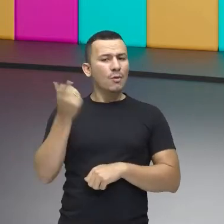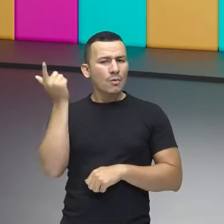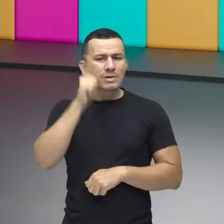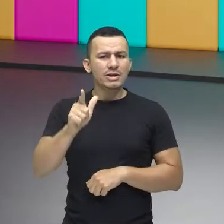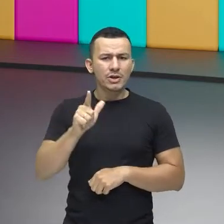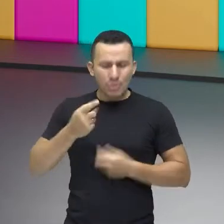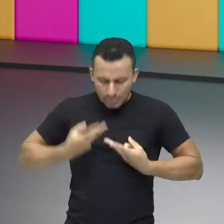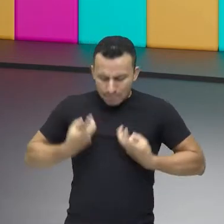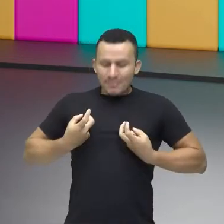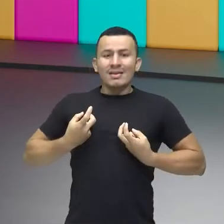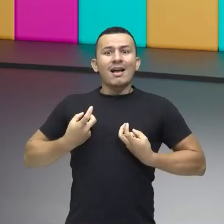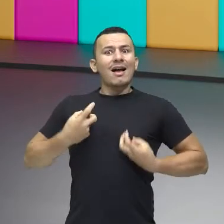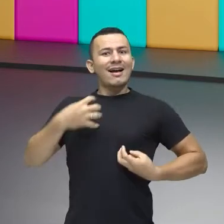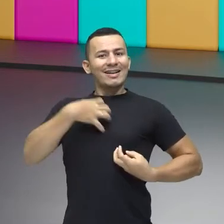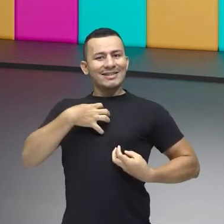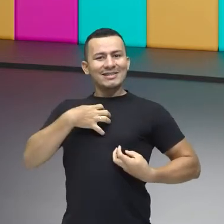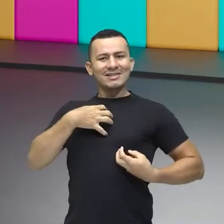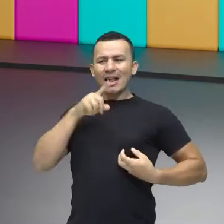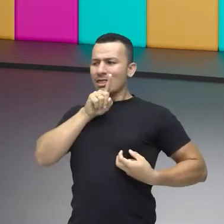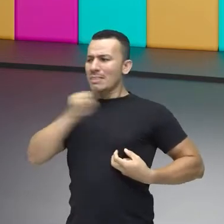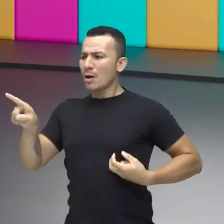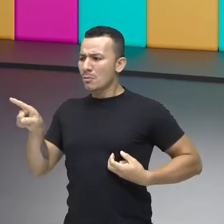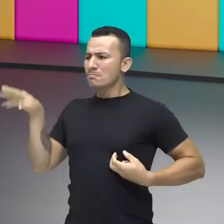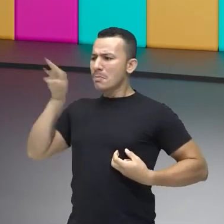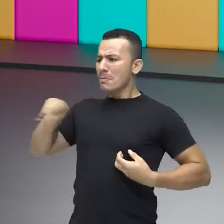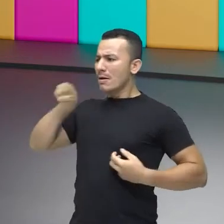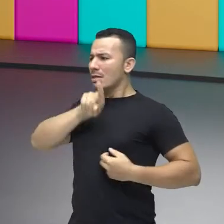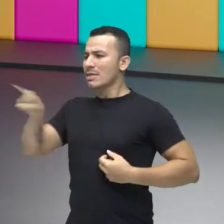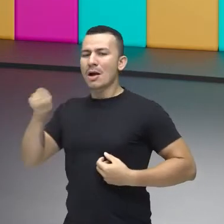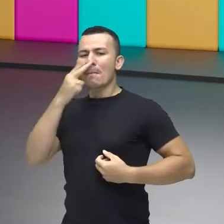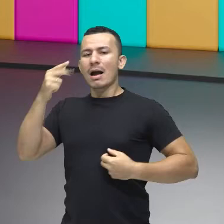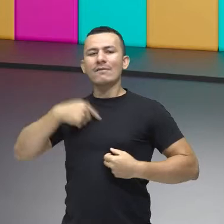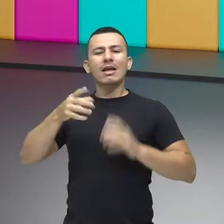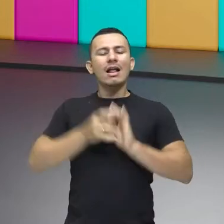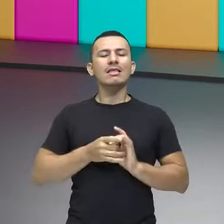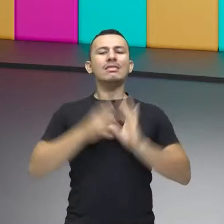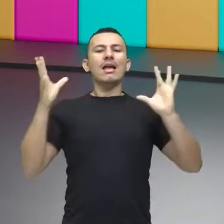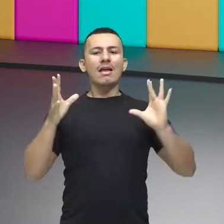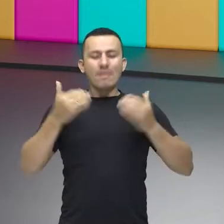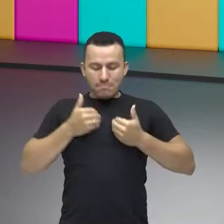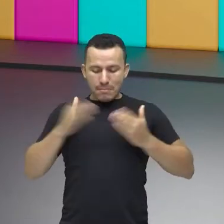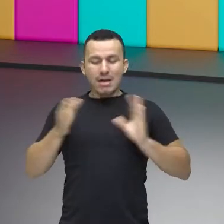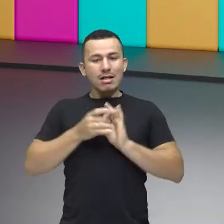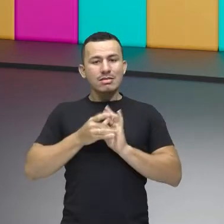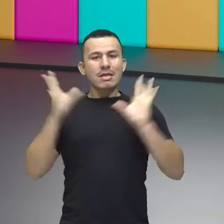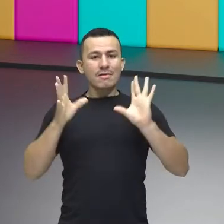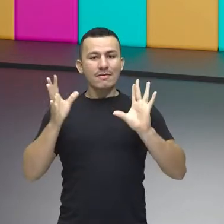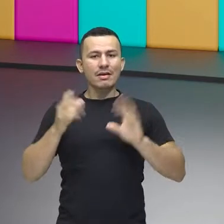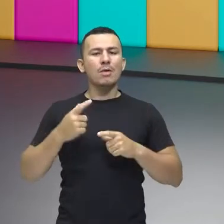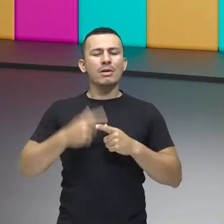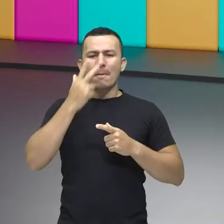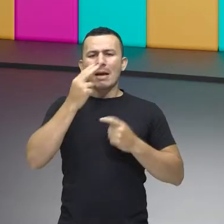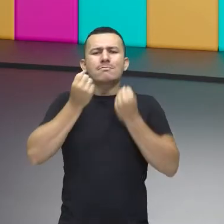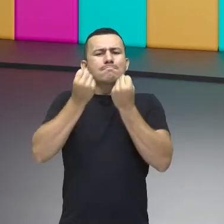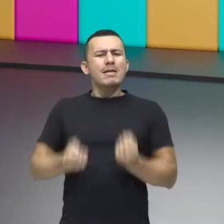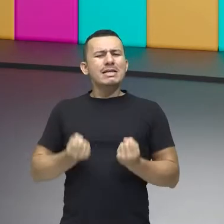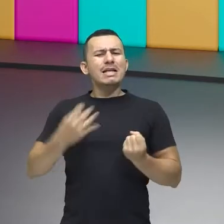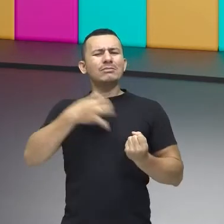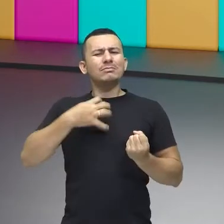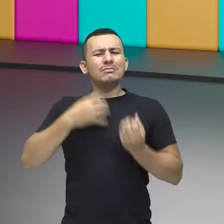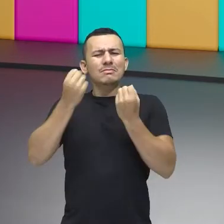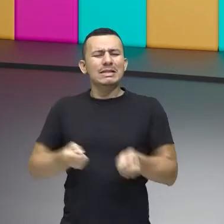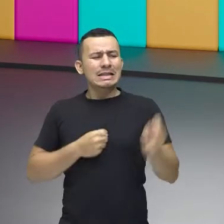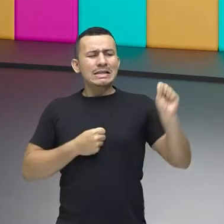algumas situações, aquilo que a gente diz, o não se torna libertador, né, Afonso? Porque eu tiro uma carga que às vezes, né, eu digo